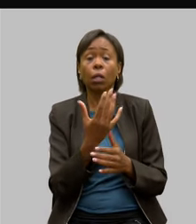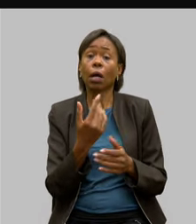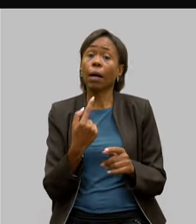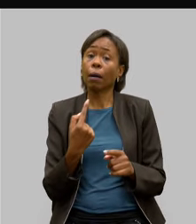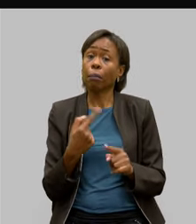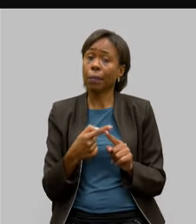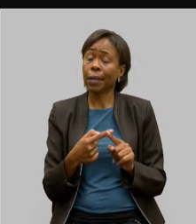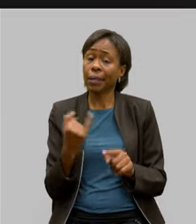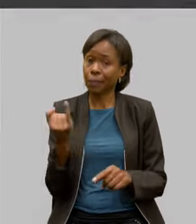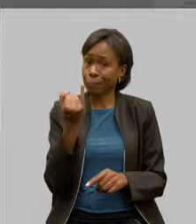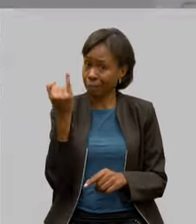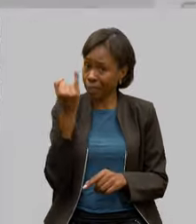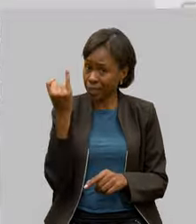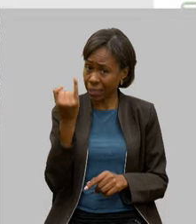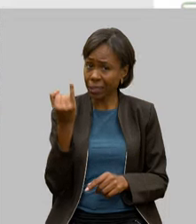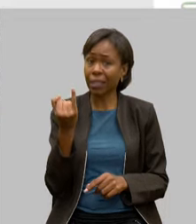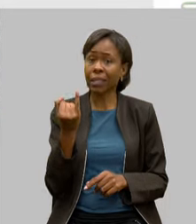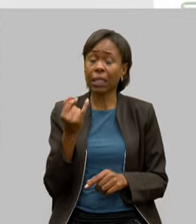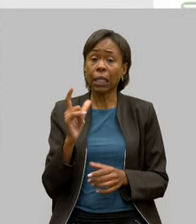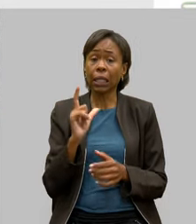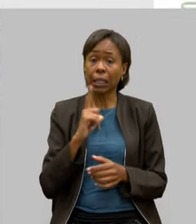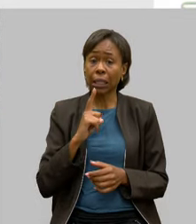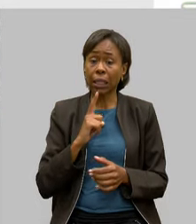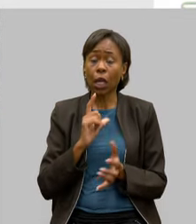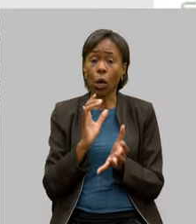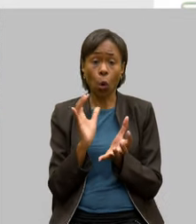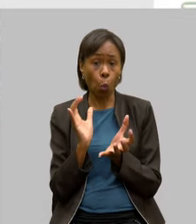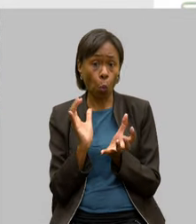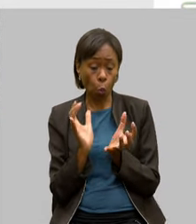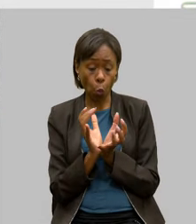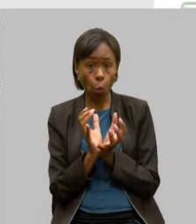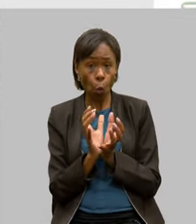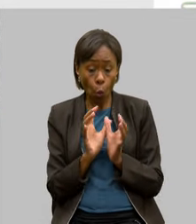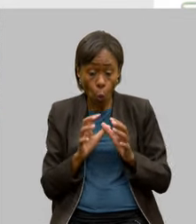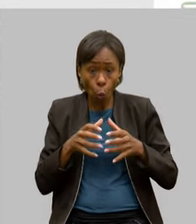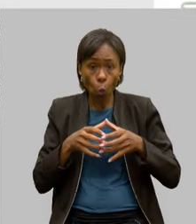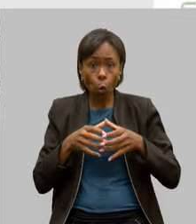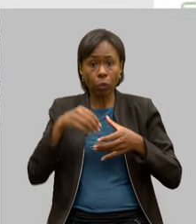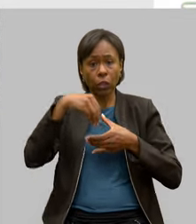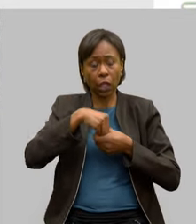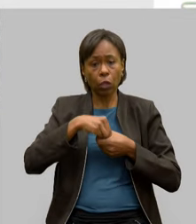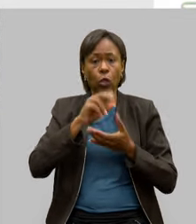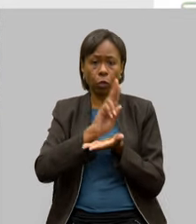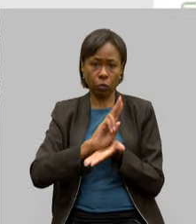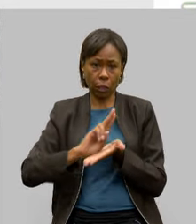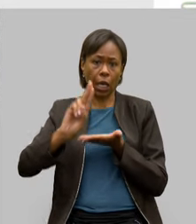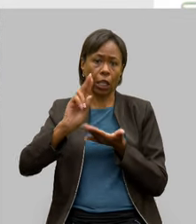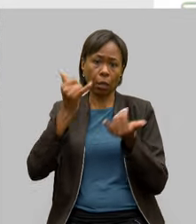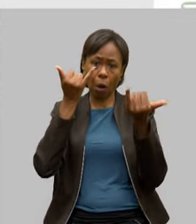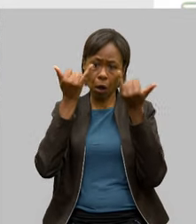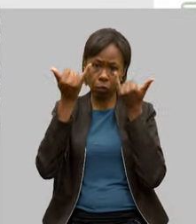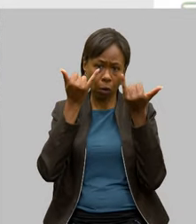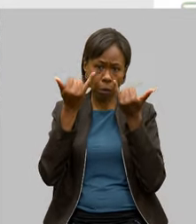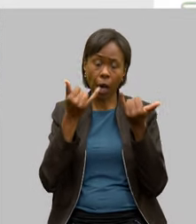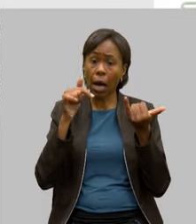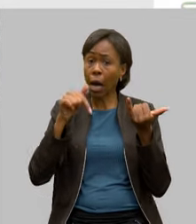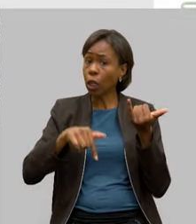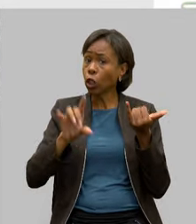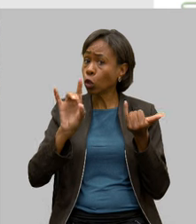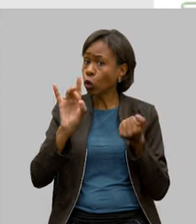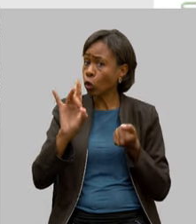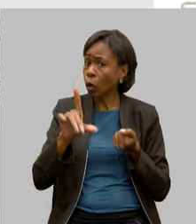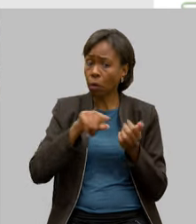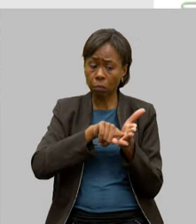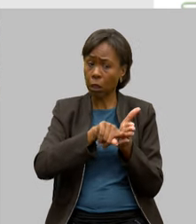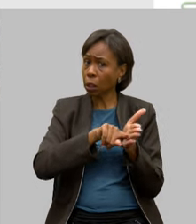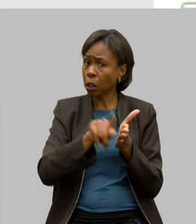gente não pode ficar só no banco na universidade a gente também tem que formar as pessoas aqui a gente não faz só pesquisa aqui também a gente forma